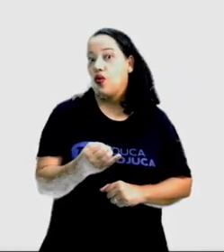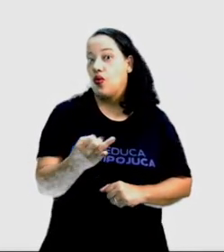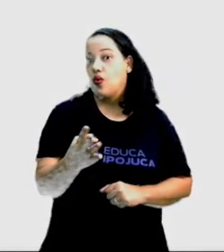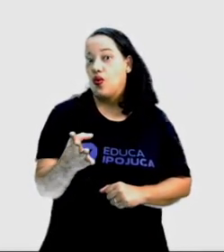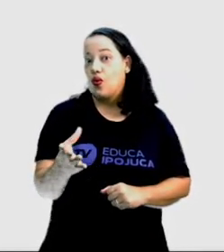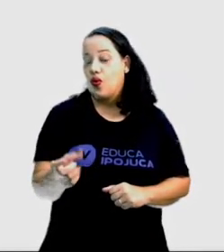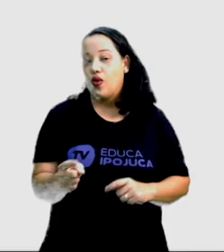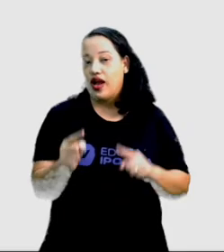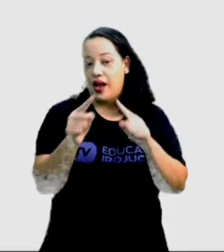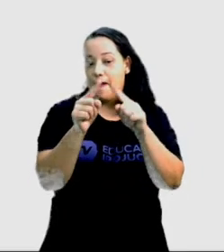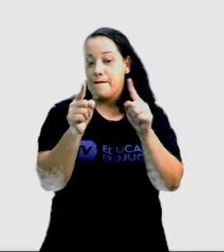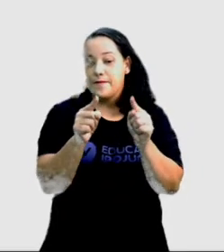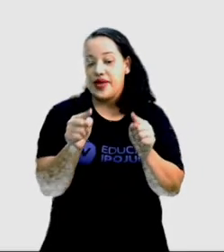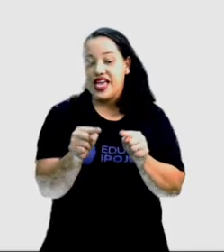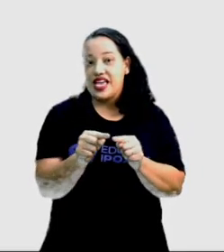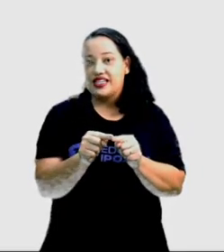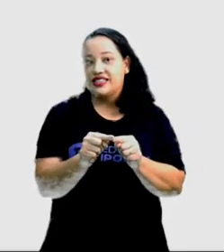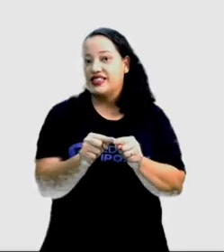peras, crianças?